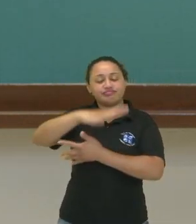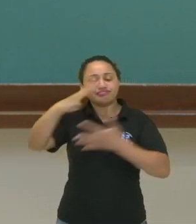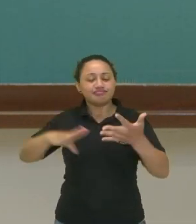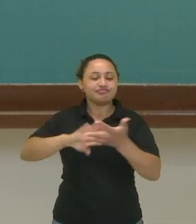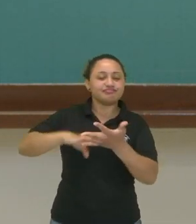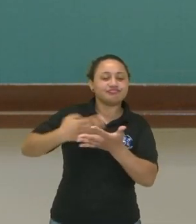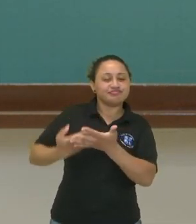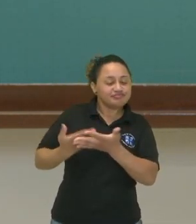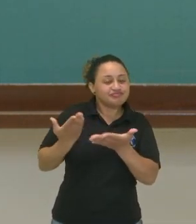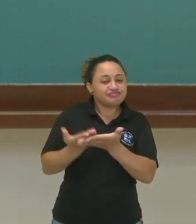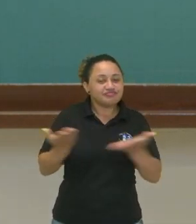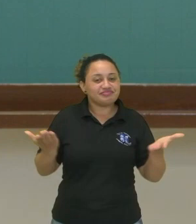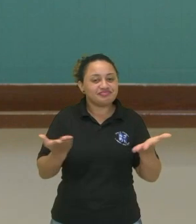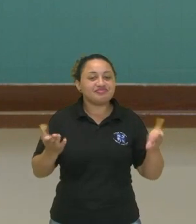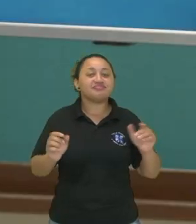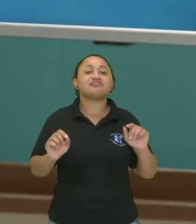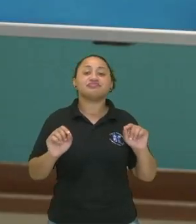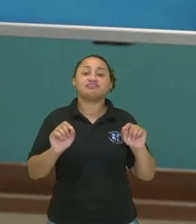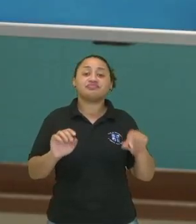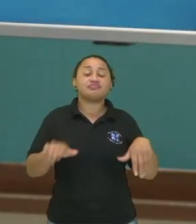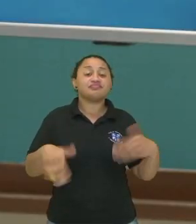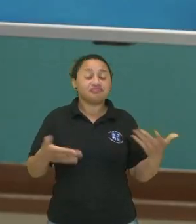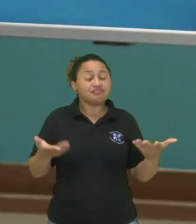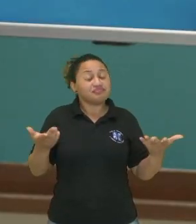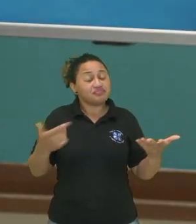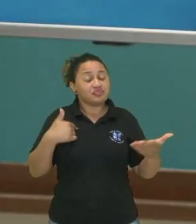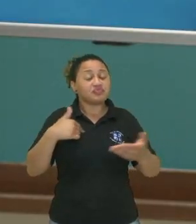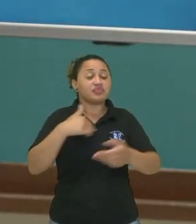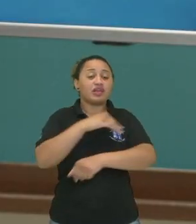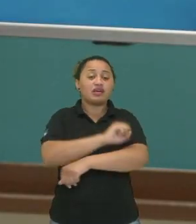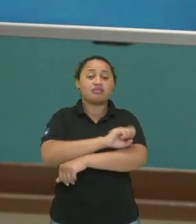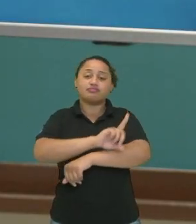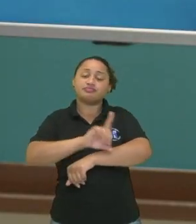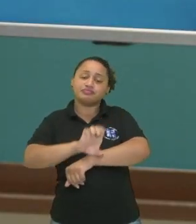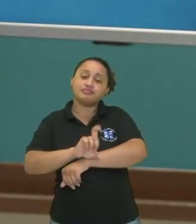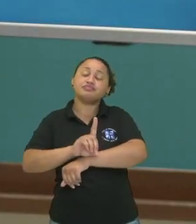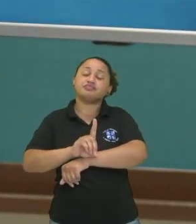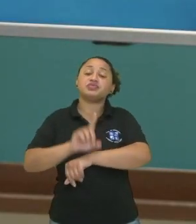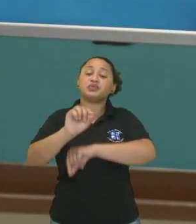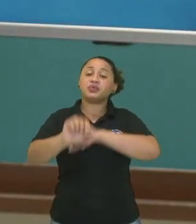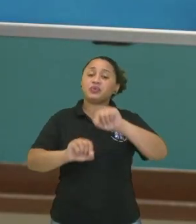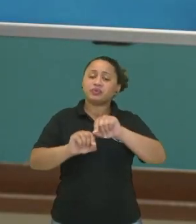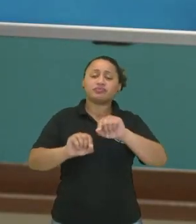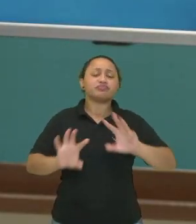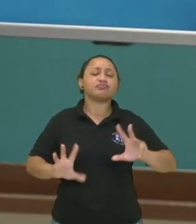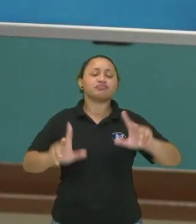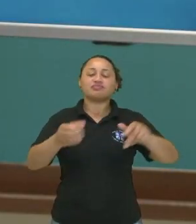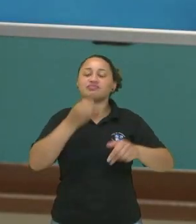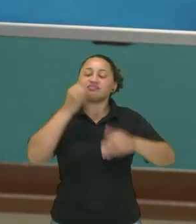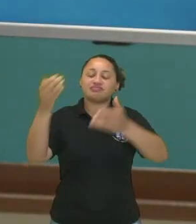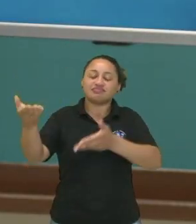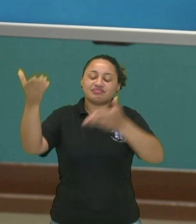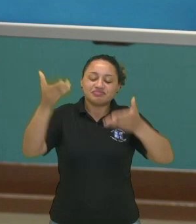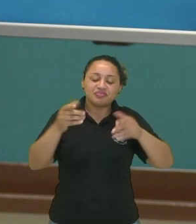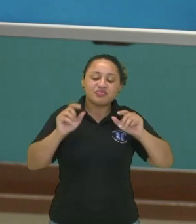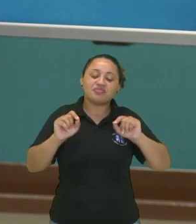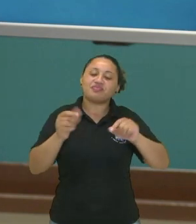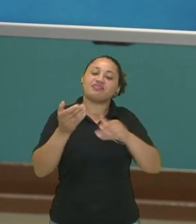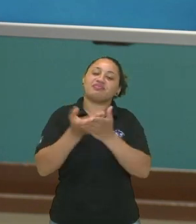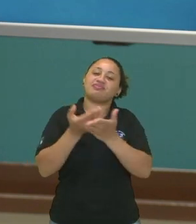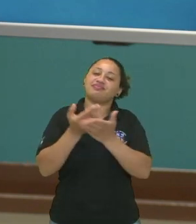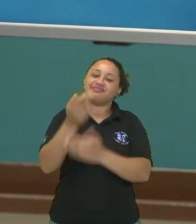de Libras desta aula. Em nome da Secretaria da Educação do Estado do Paraná, sejam todos bem-vindos para esta